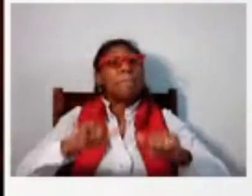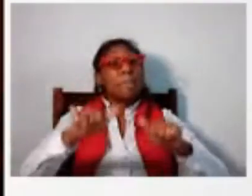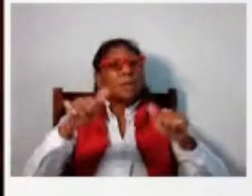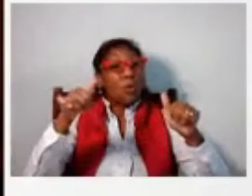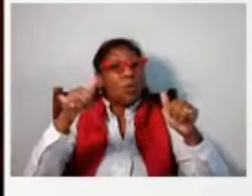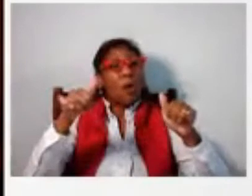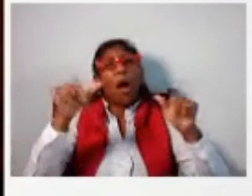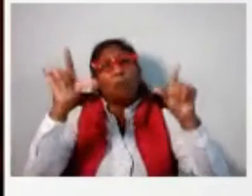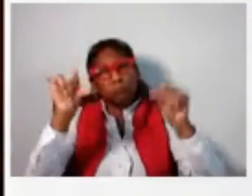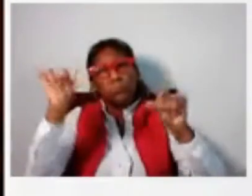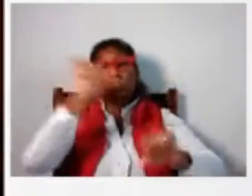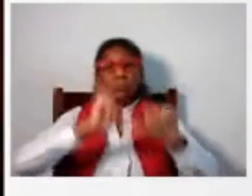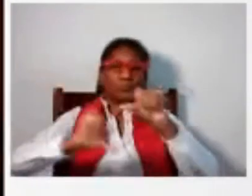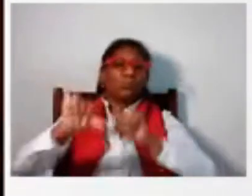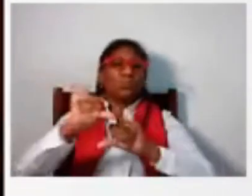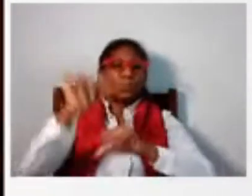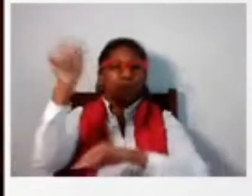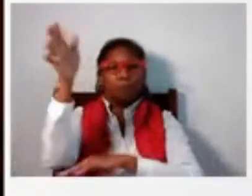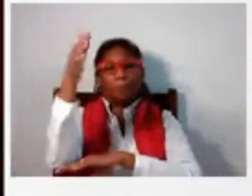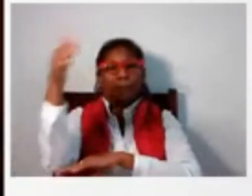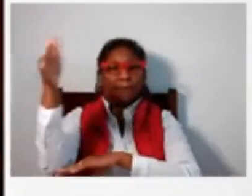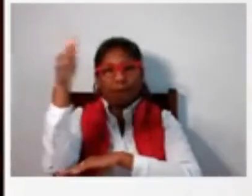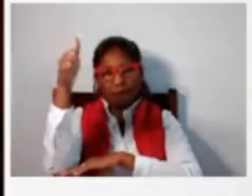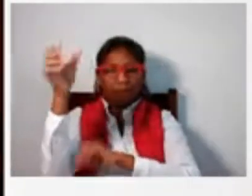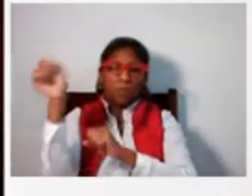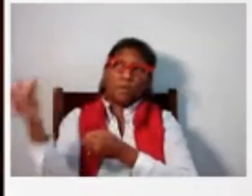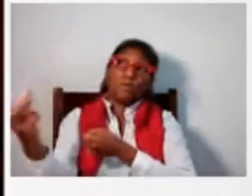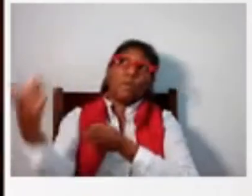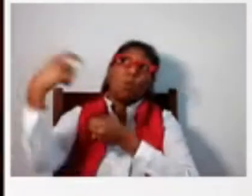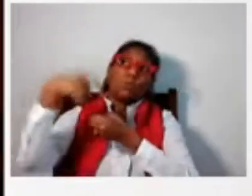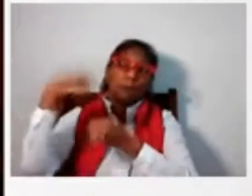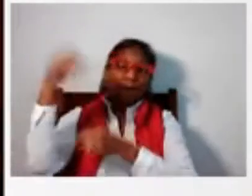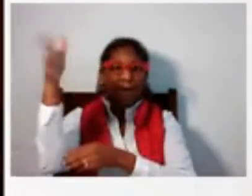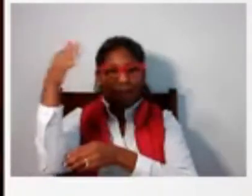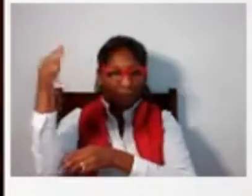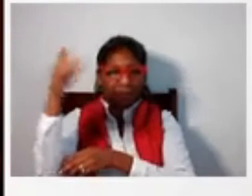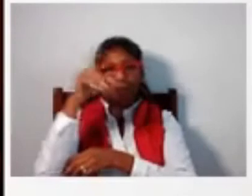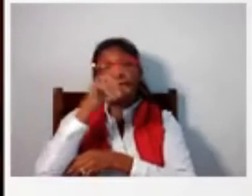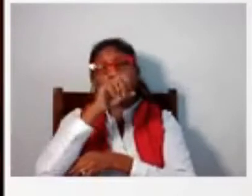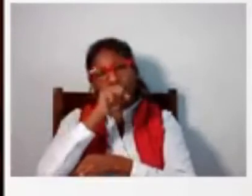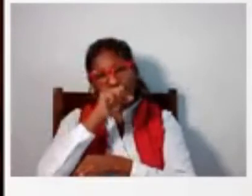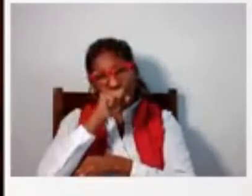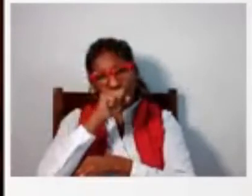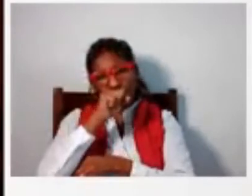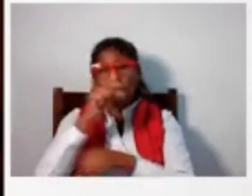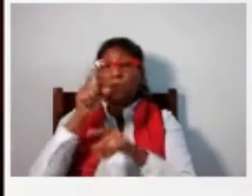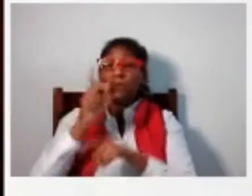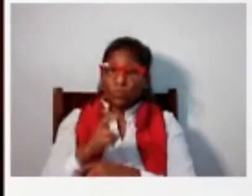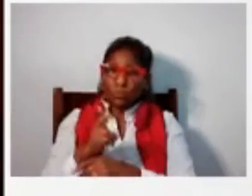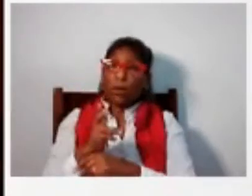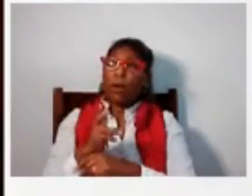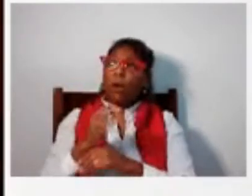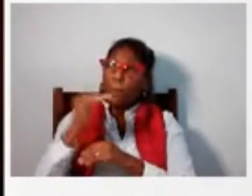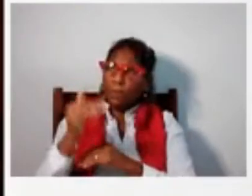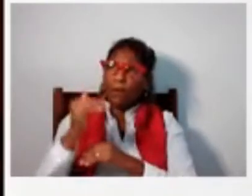reincidência desses dados, há a possibilidade de um retorno à bandeira laranja, mas se houver dados consistentes, como o que a gente viu das